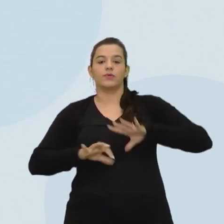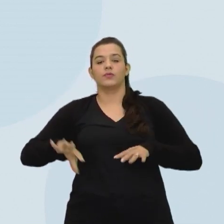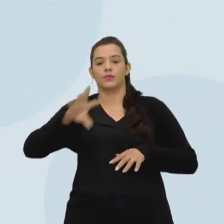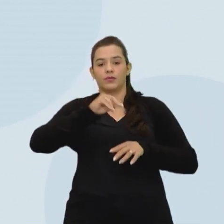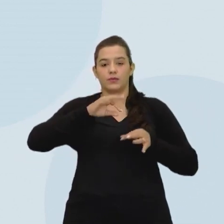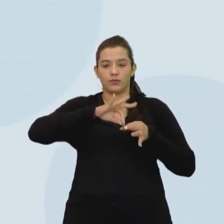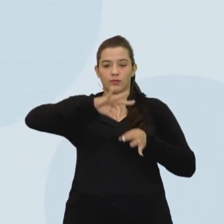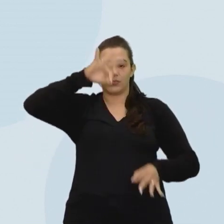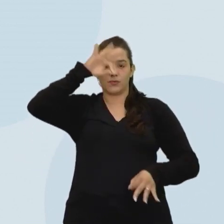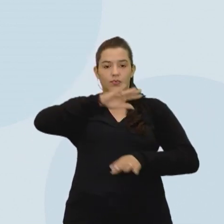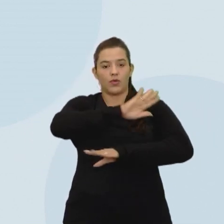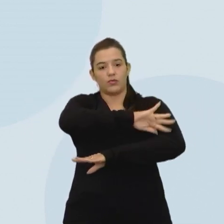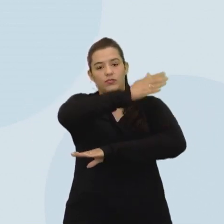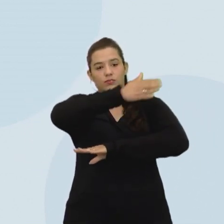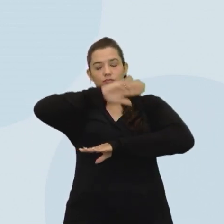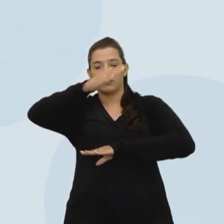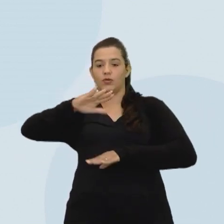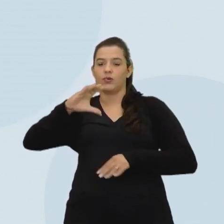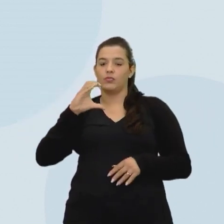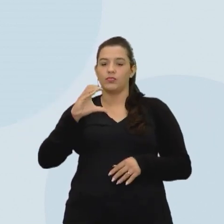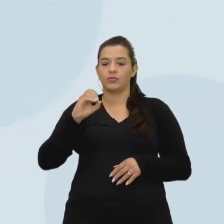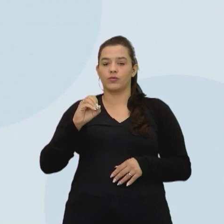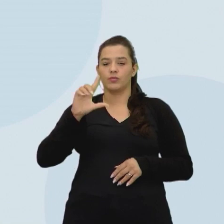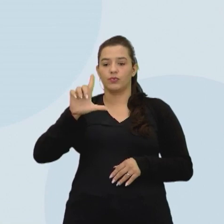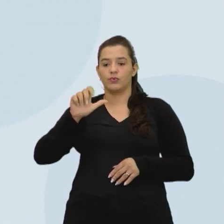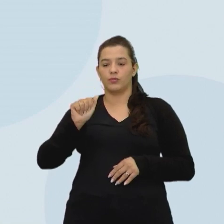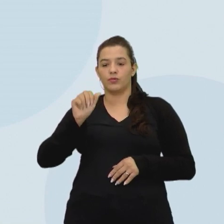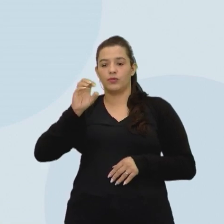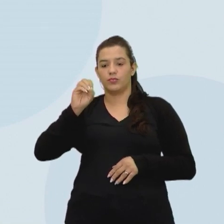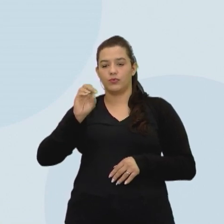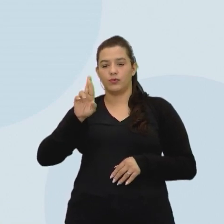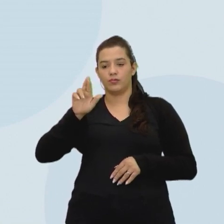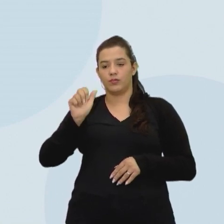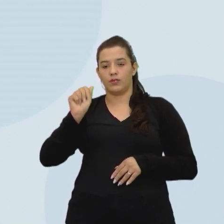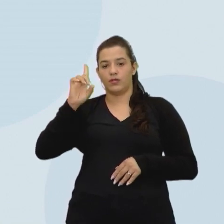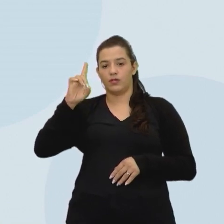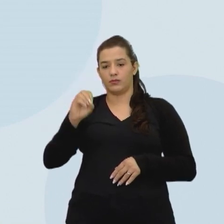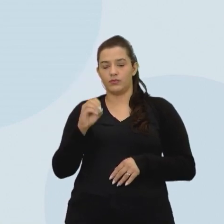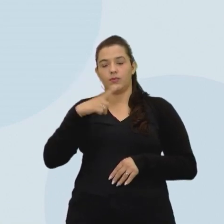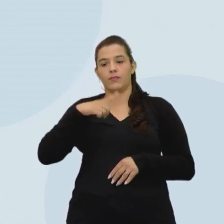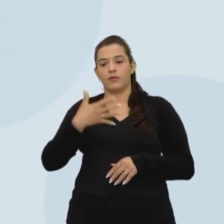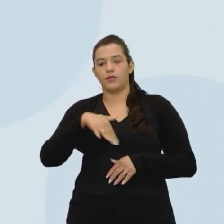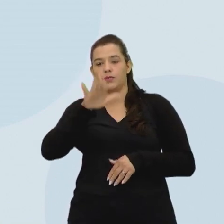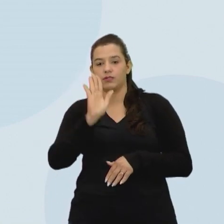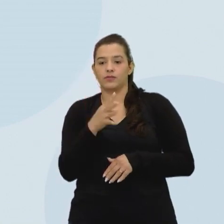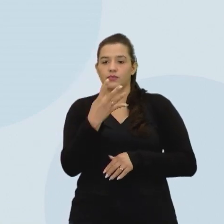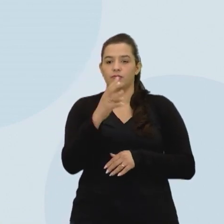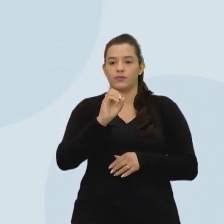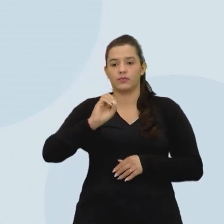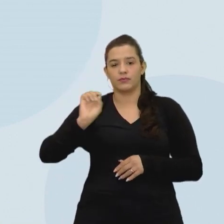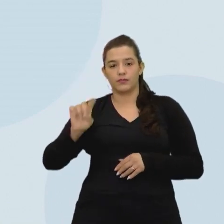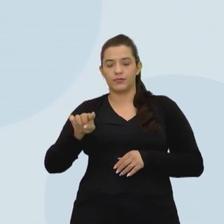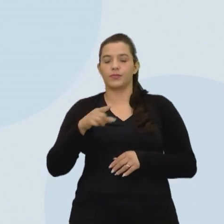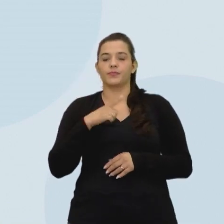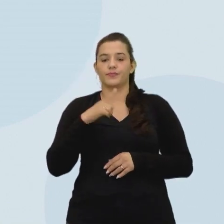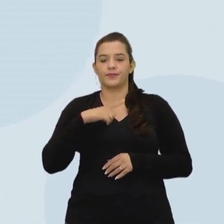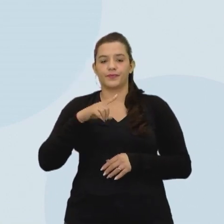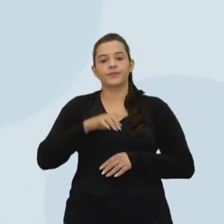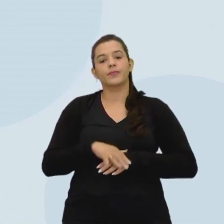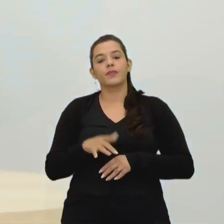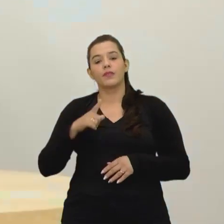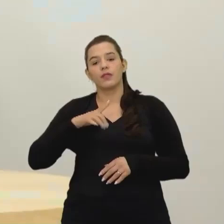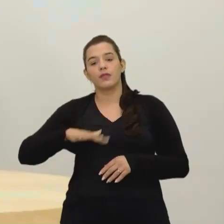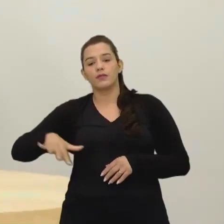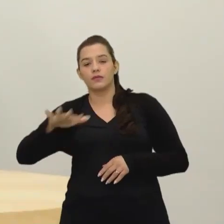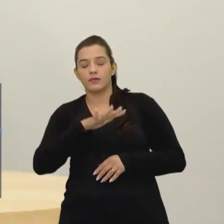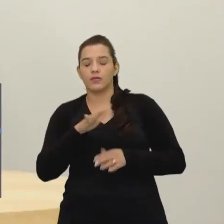o Monte Elbert, né, em Colorado, com mais de 4.400 metros de altitude. Então nós temos também essas regiões e temos